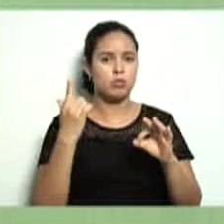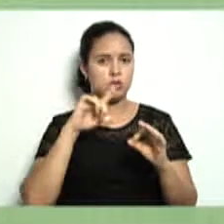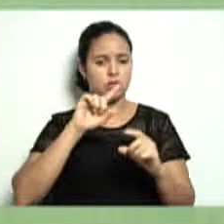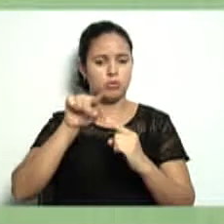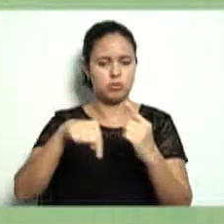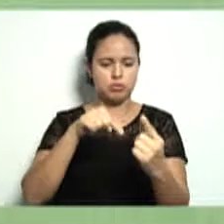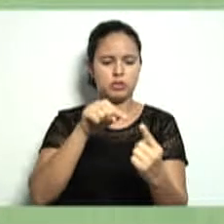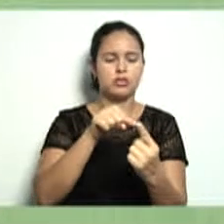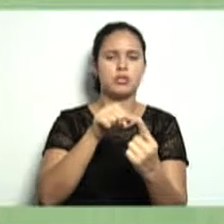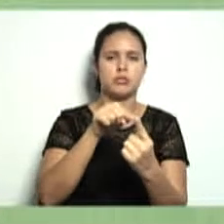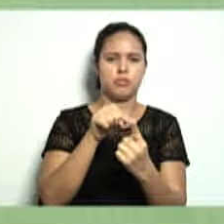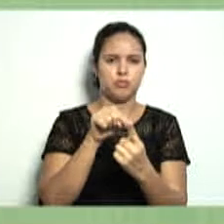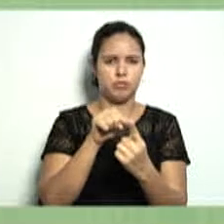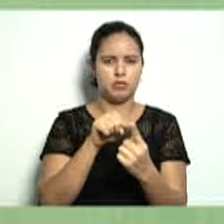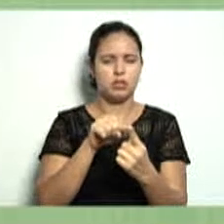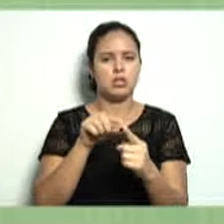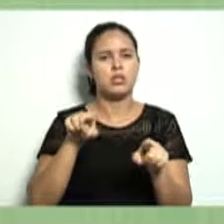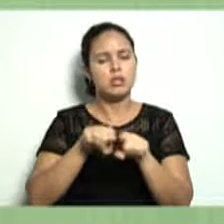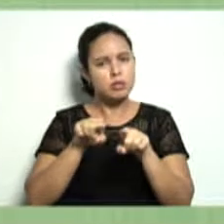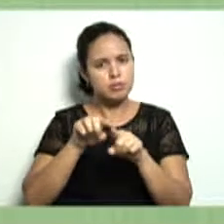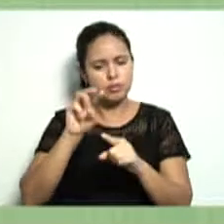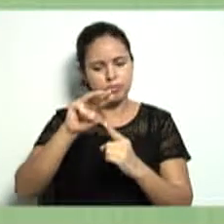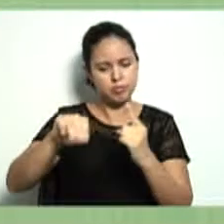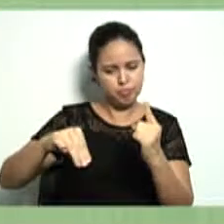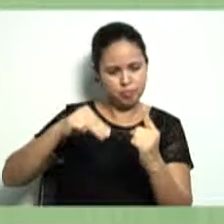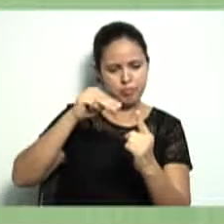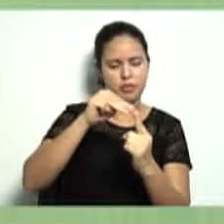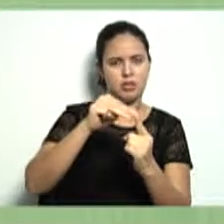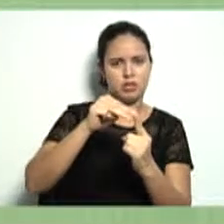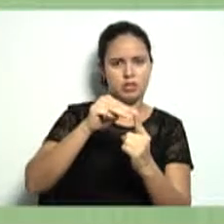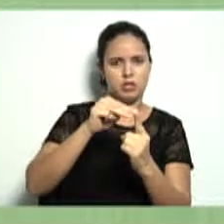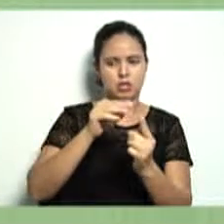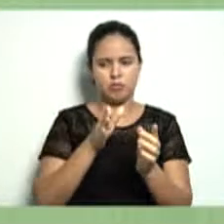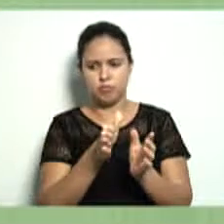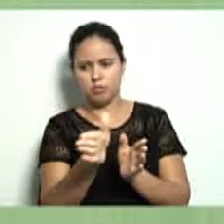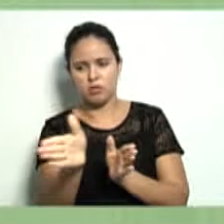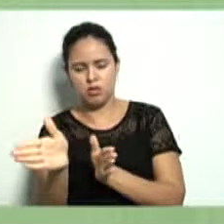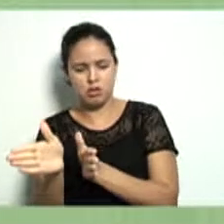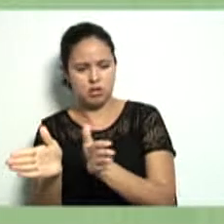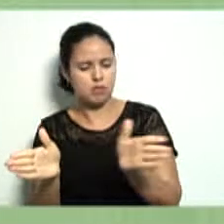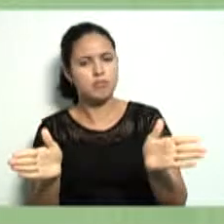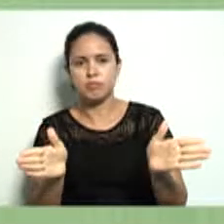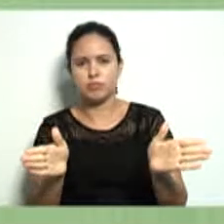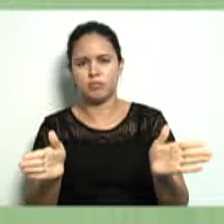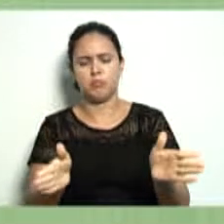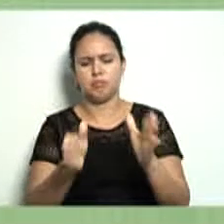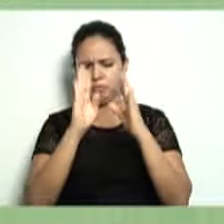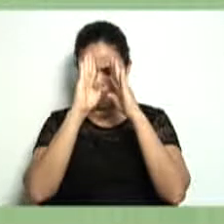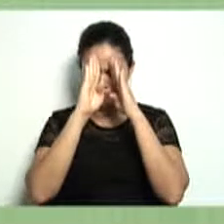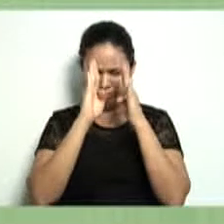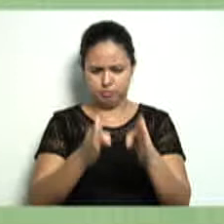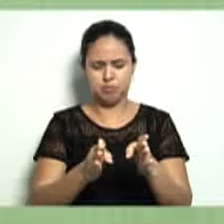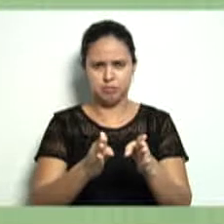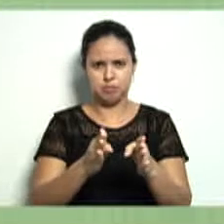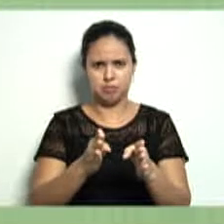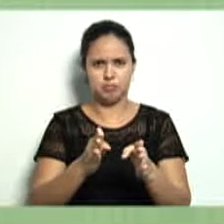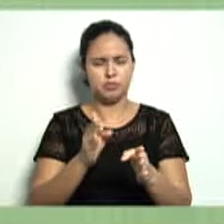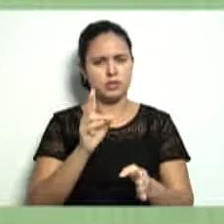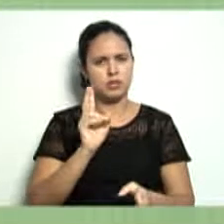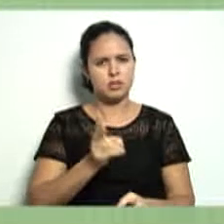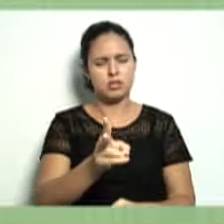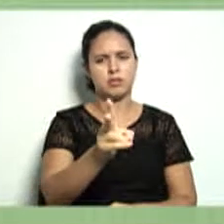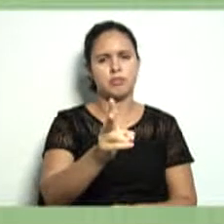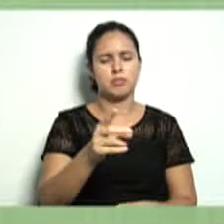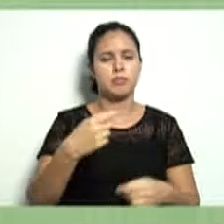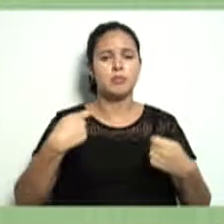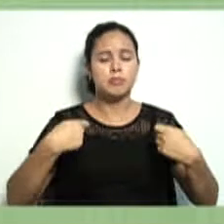foco, para que as metas não sejam desviadas e eu preciso de criatividade. Por que essa criatividade é